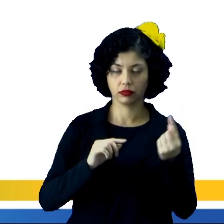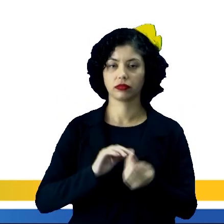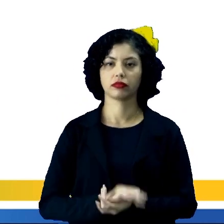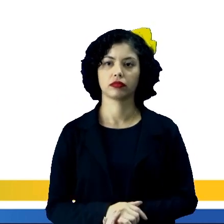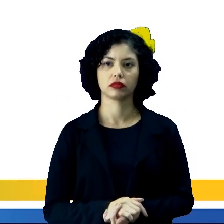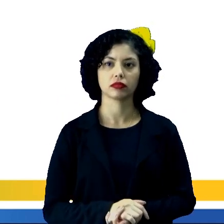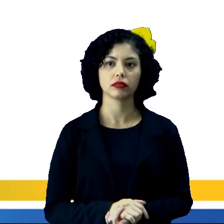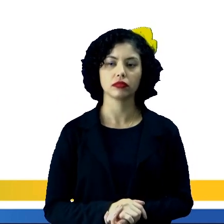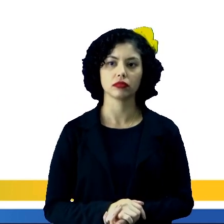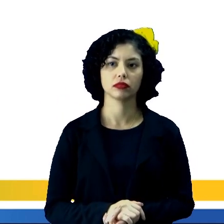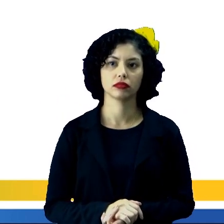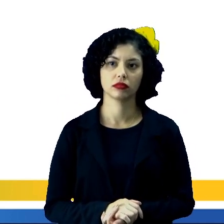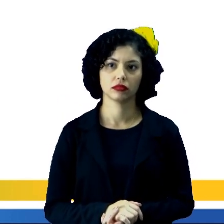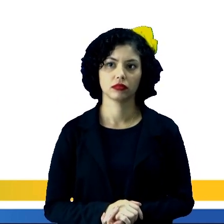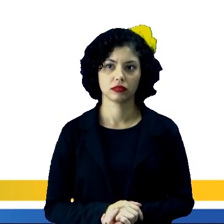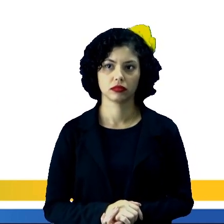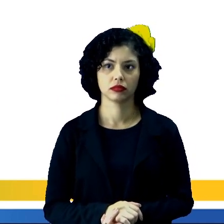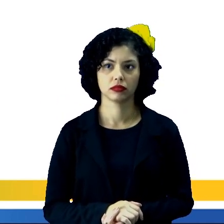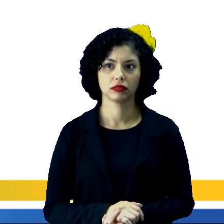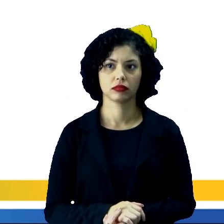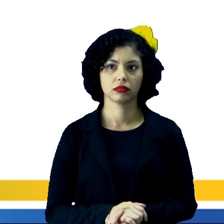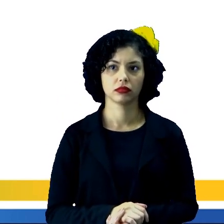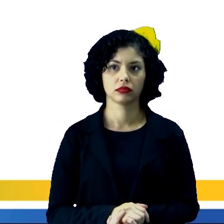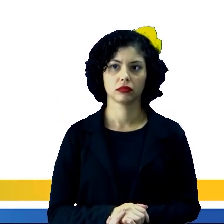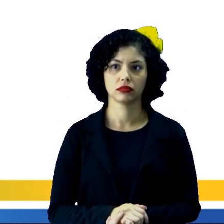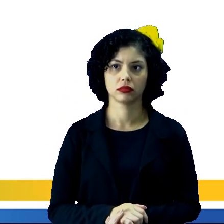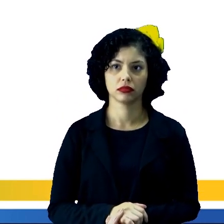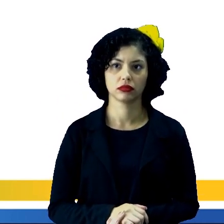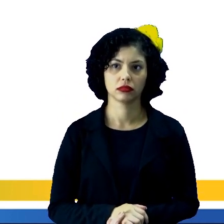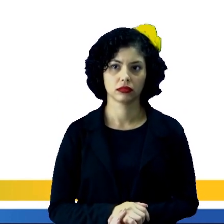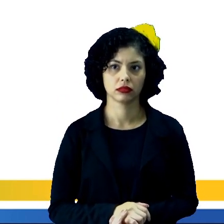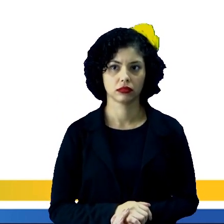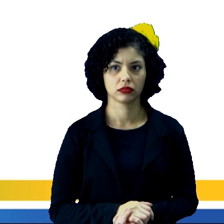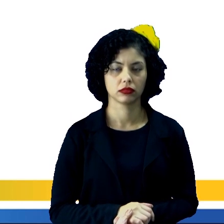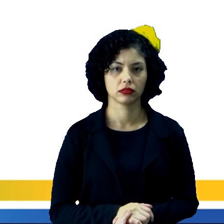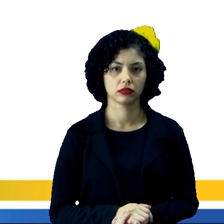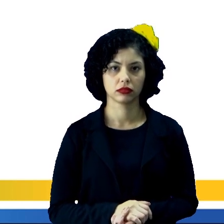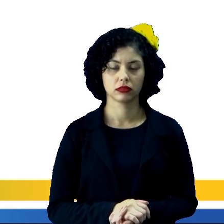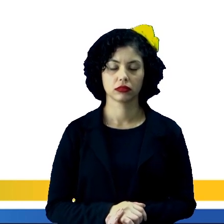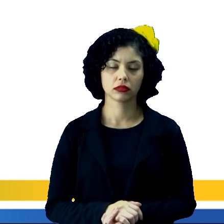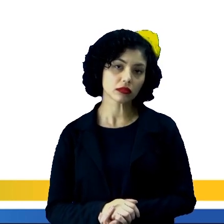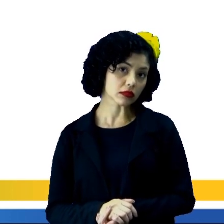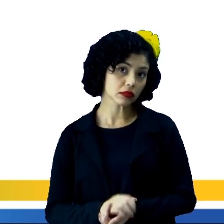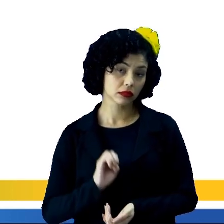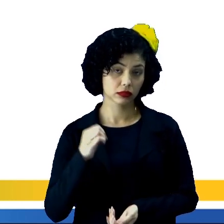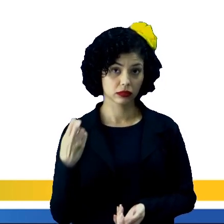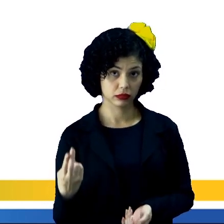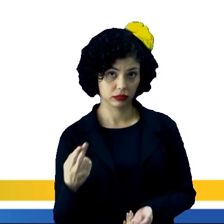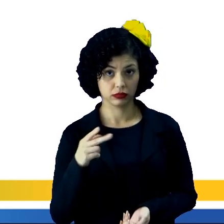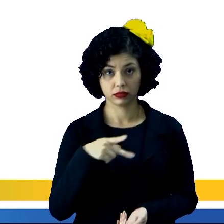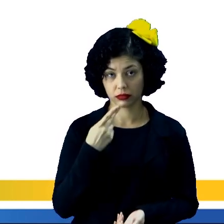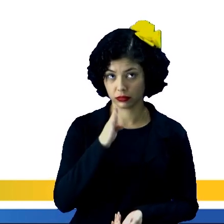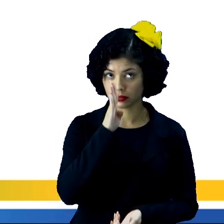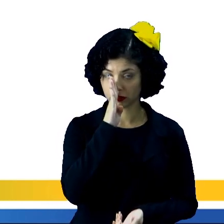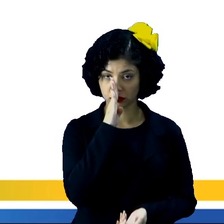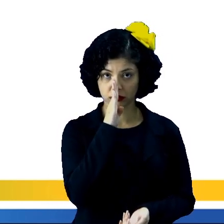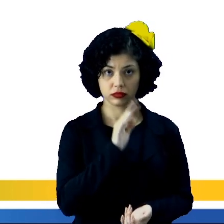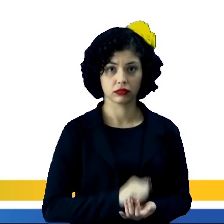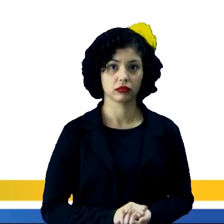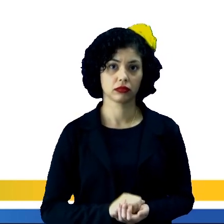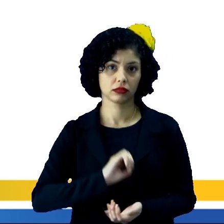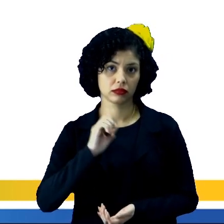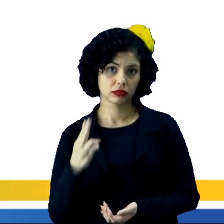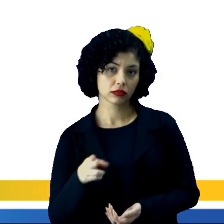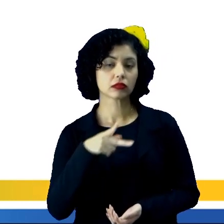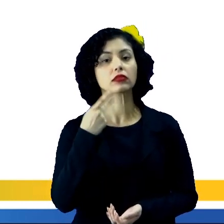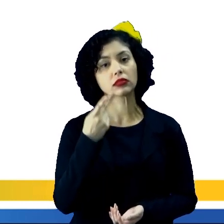outra. Either you shut up or you will leave the classroom. Ou você fica calado,